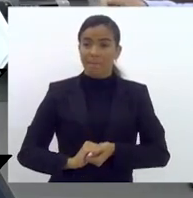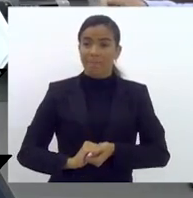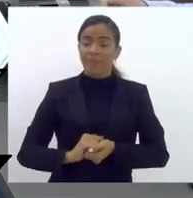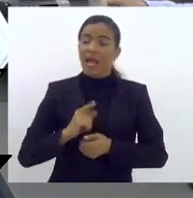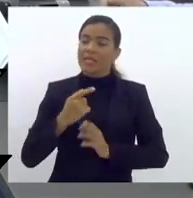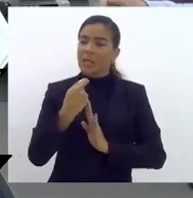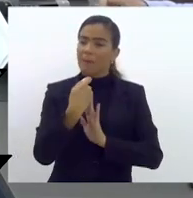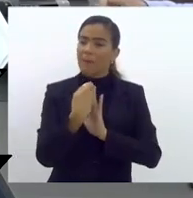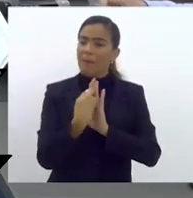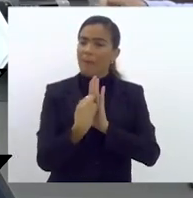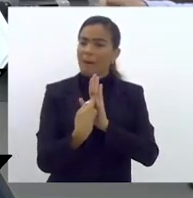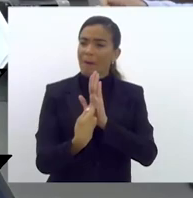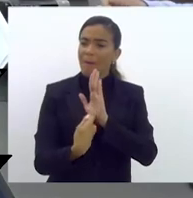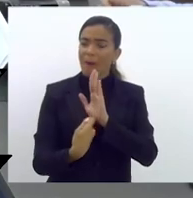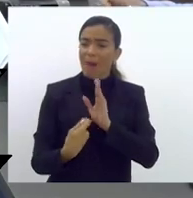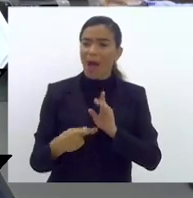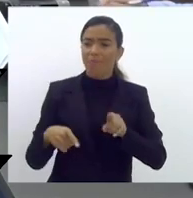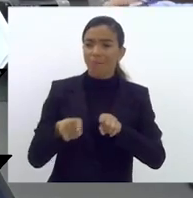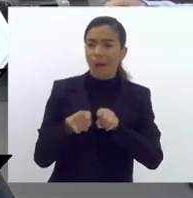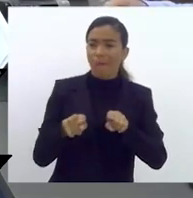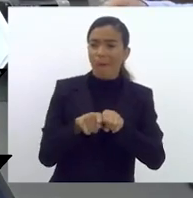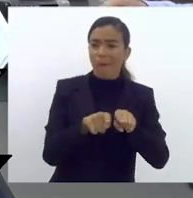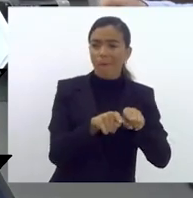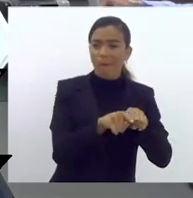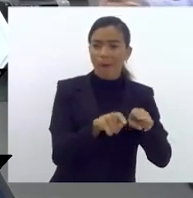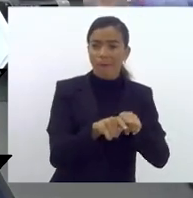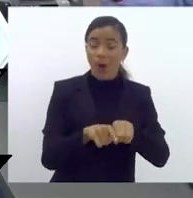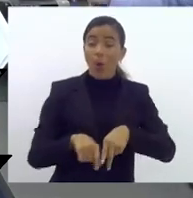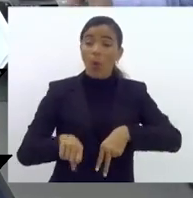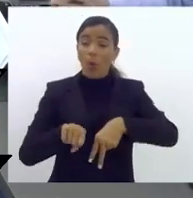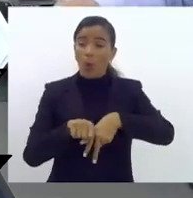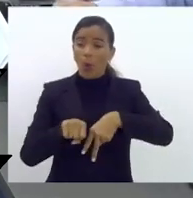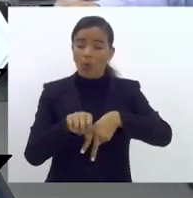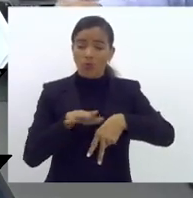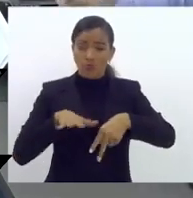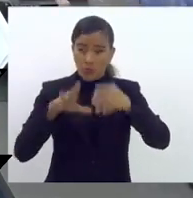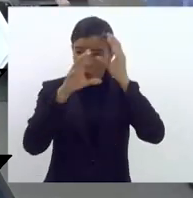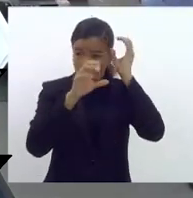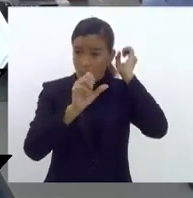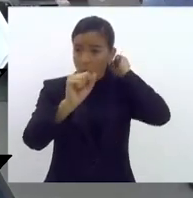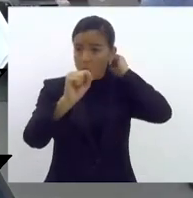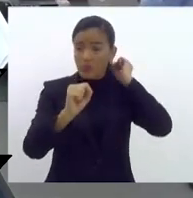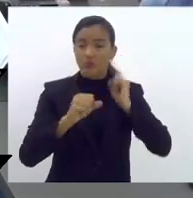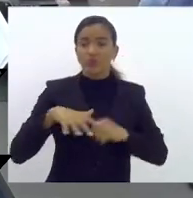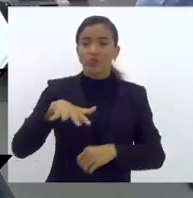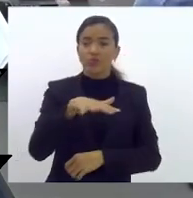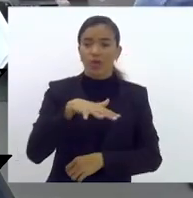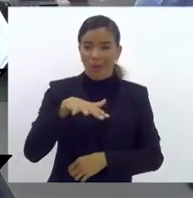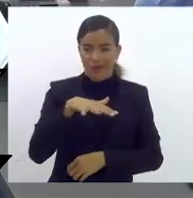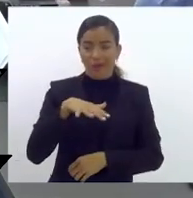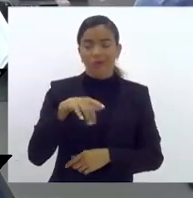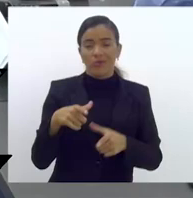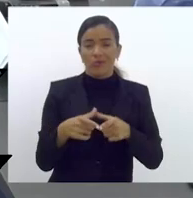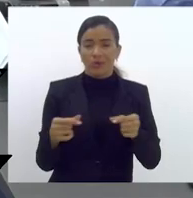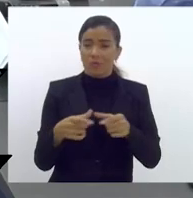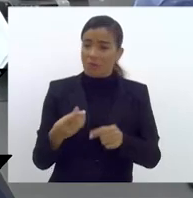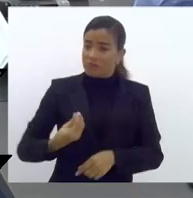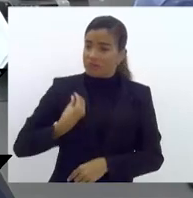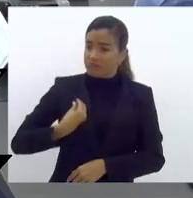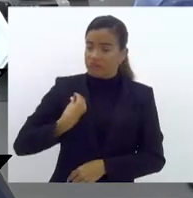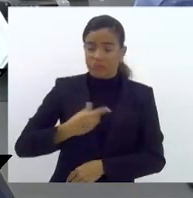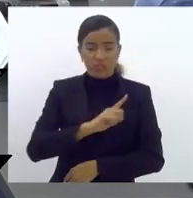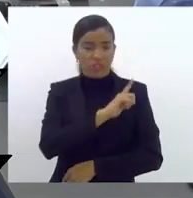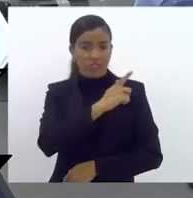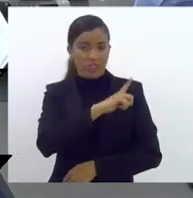coautorias todas e o côncio geral do Japão ele esteve nessa casa ainda na gestão do